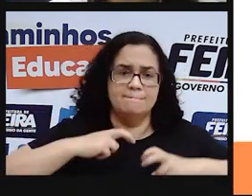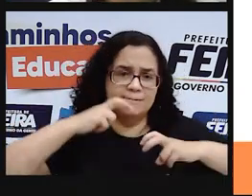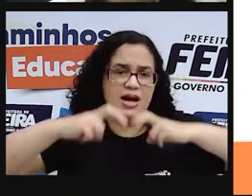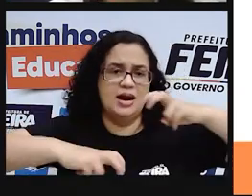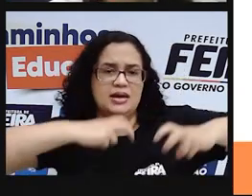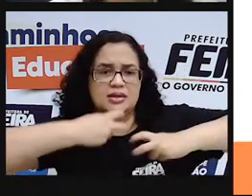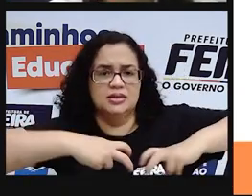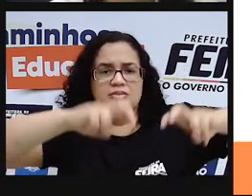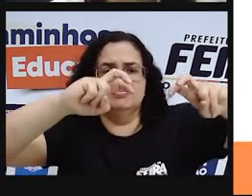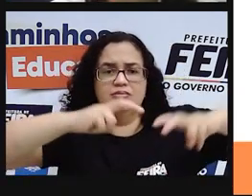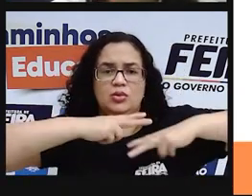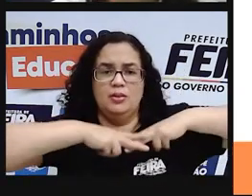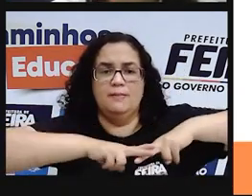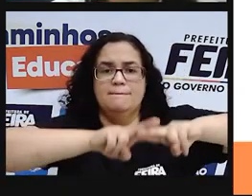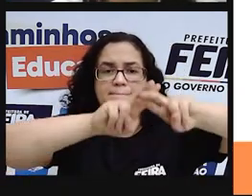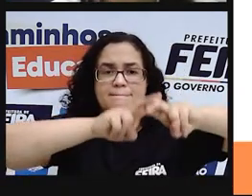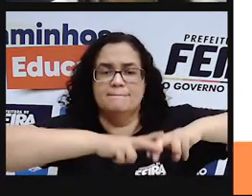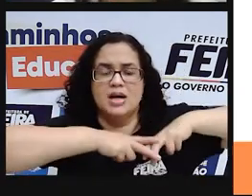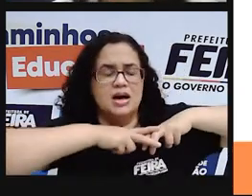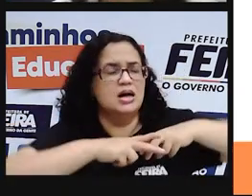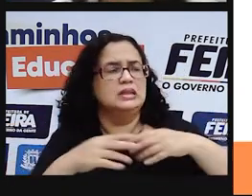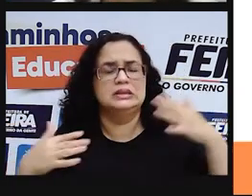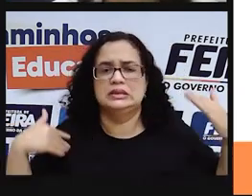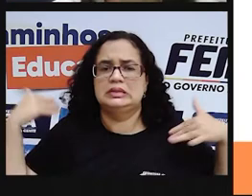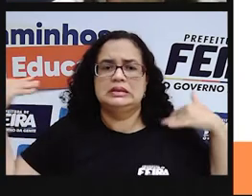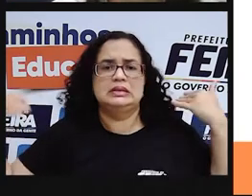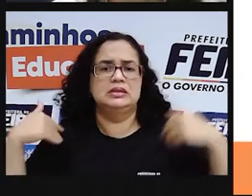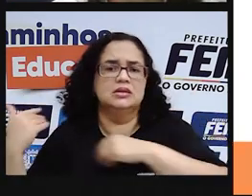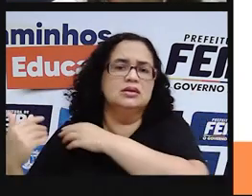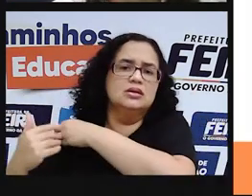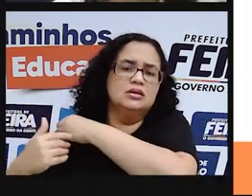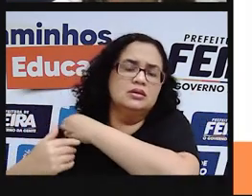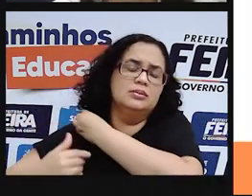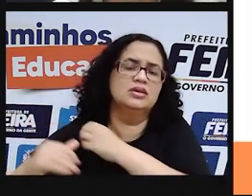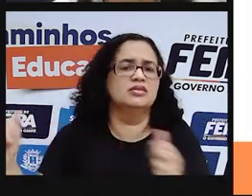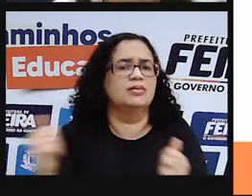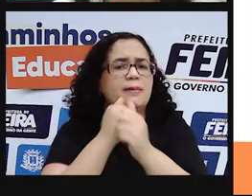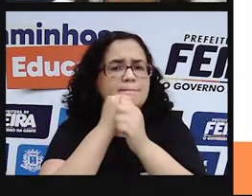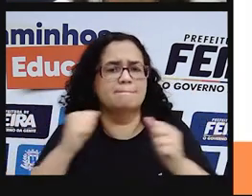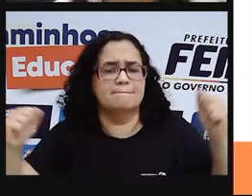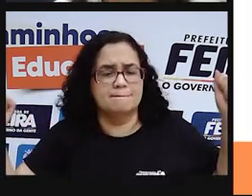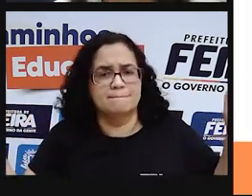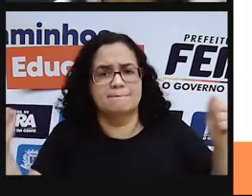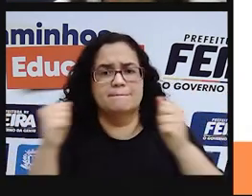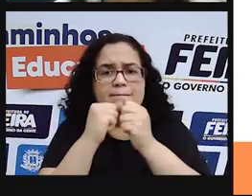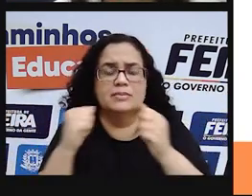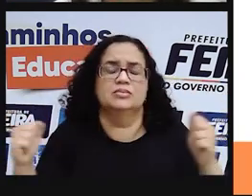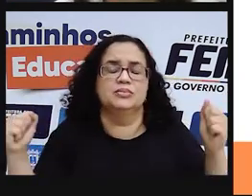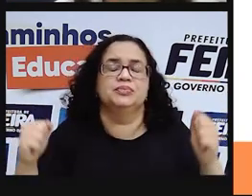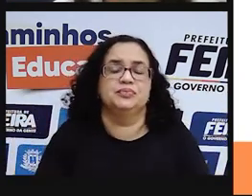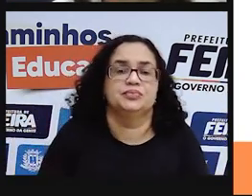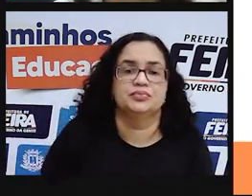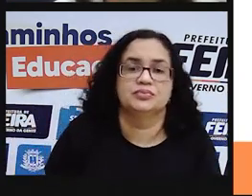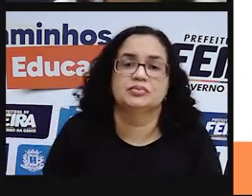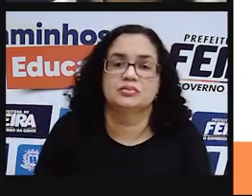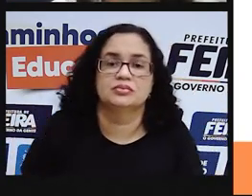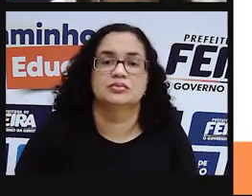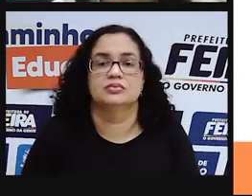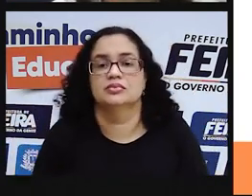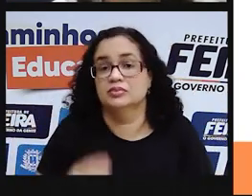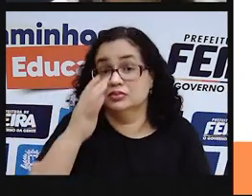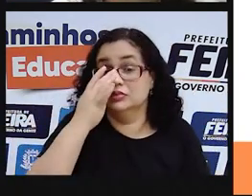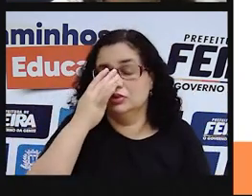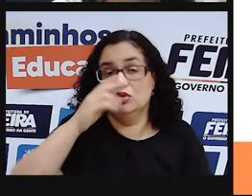em torno dessa Lagoa um espaços para atividades físicas para lazer para que as pessoas pratiquem esportes não é o